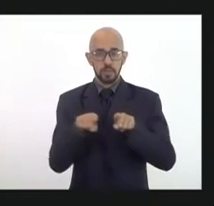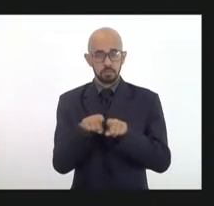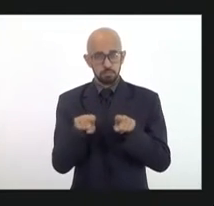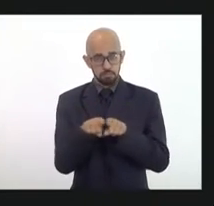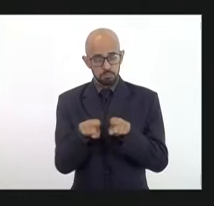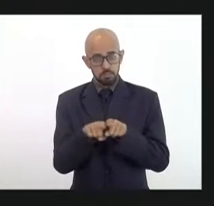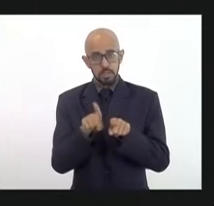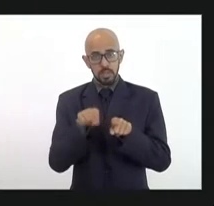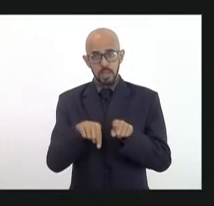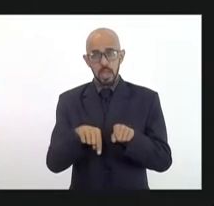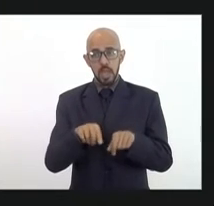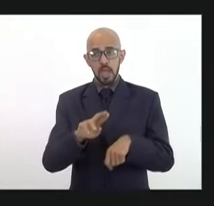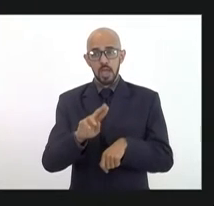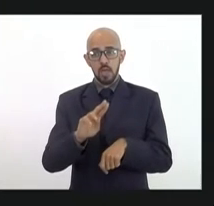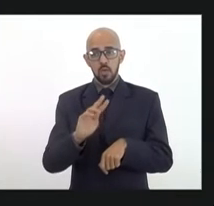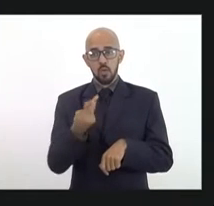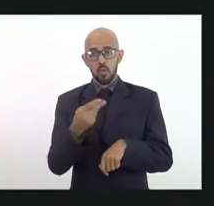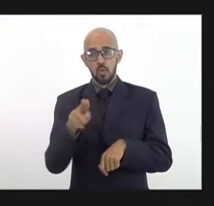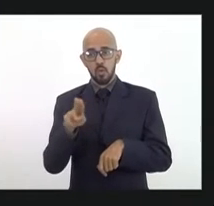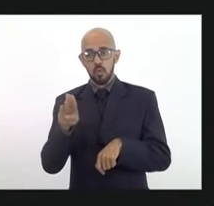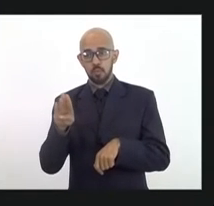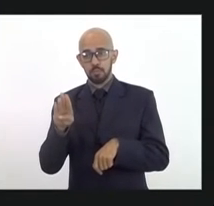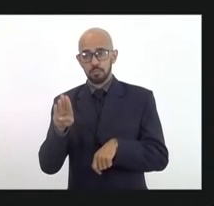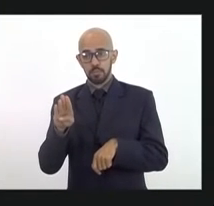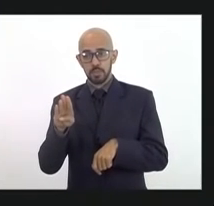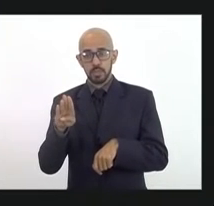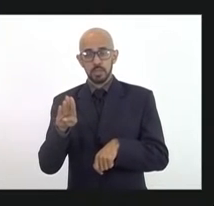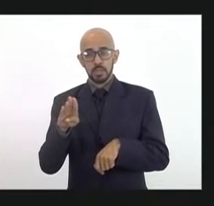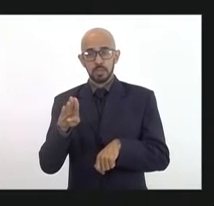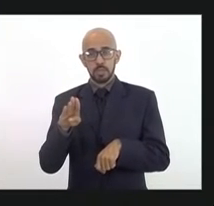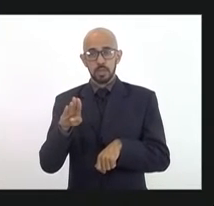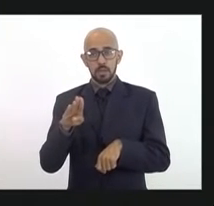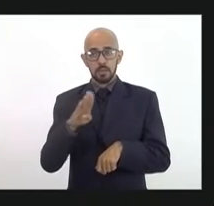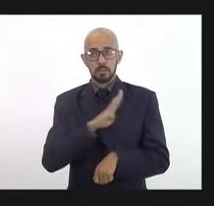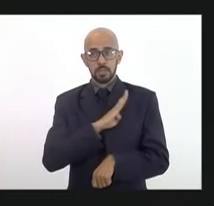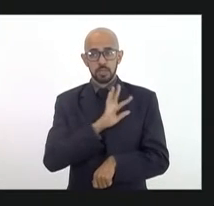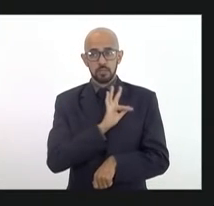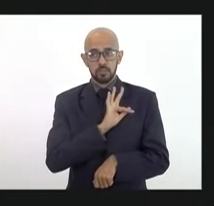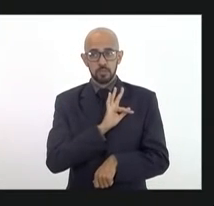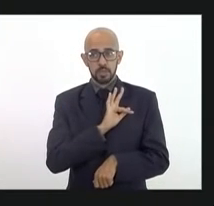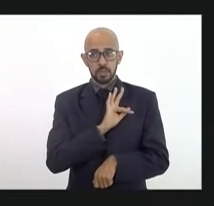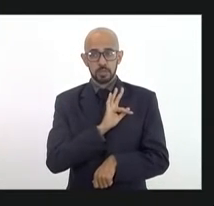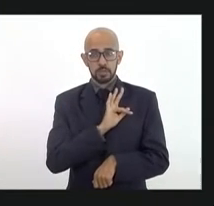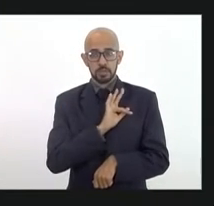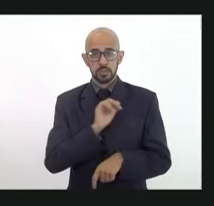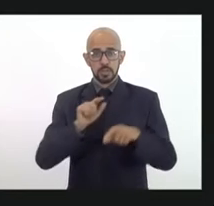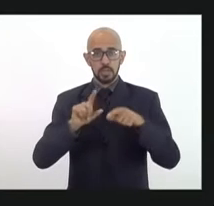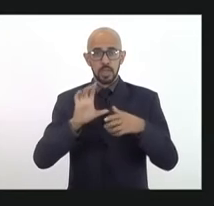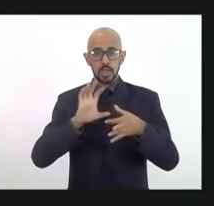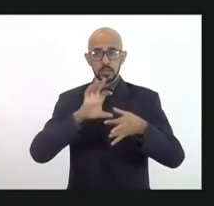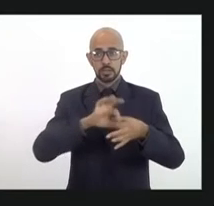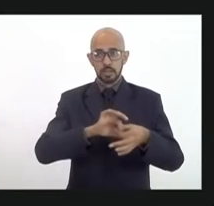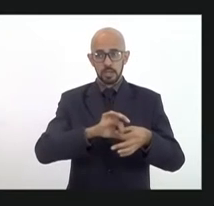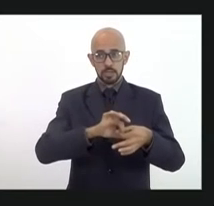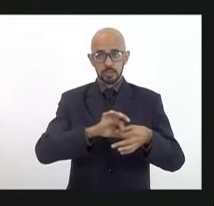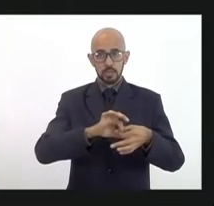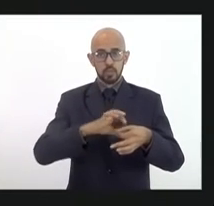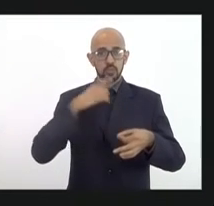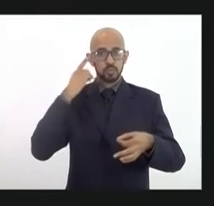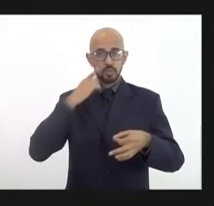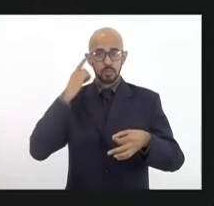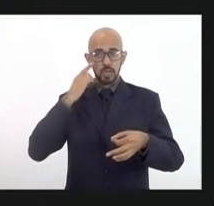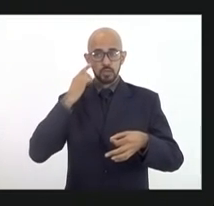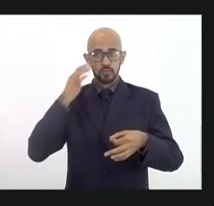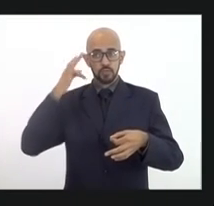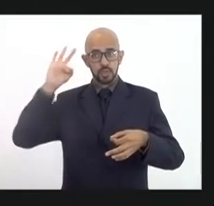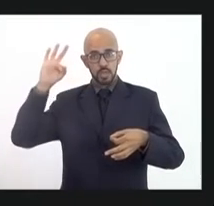Hub de Energia da Baixada, é a necessária, uma pena que o deputado Cristiano já saiu, integração da nossa bancada federal. Inclusive, Wagner,